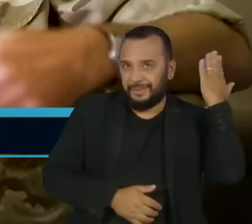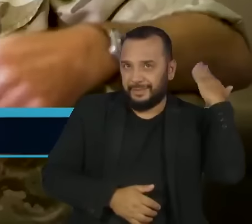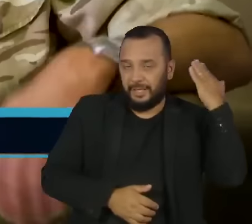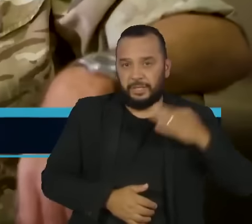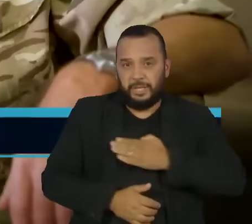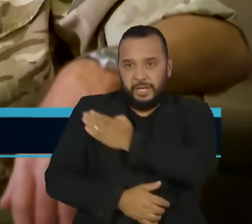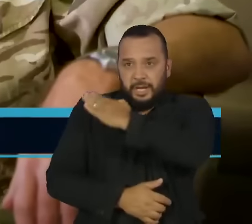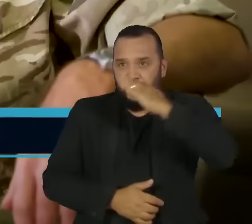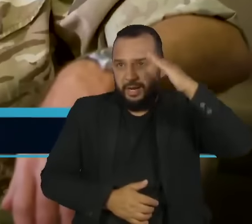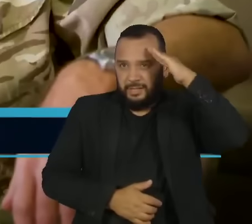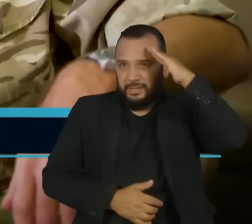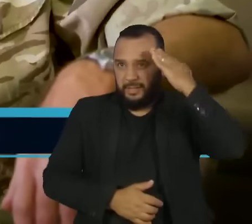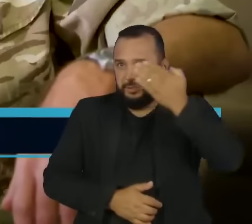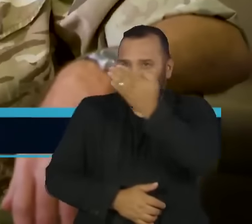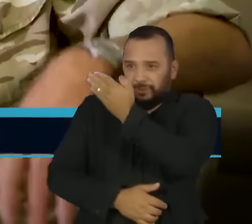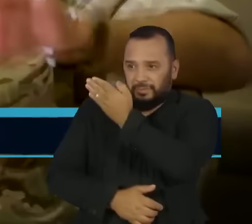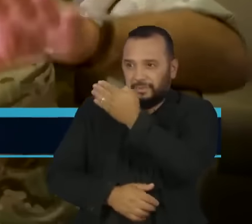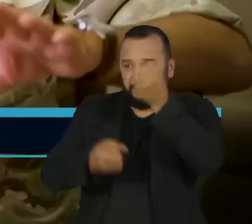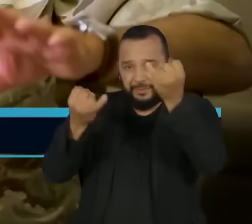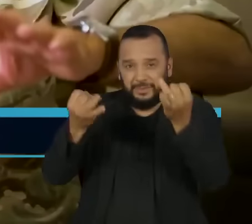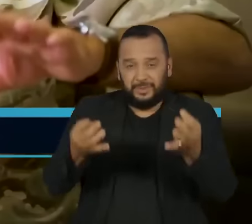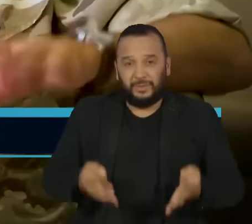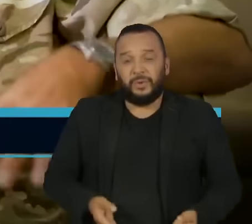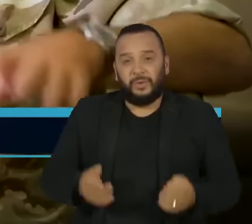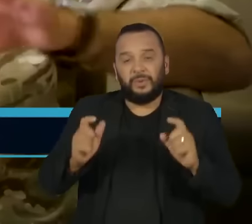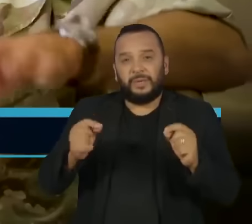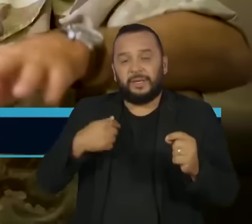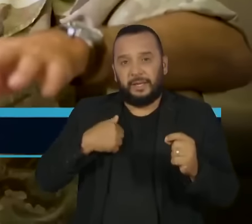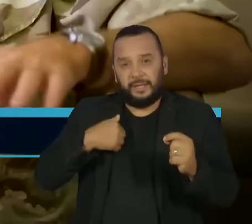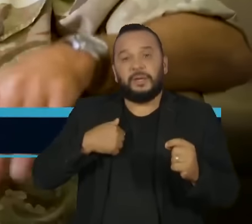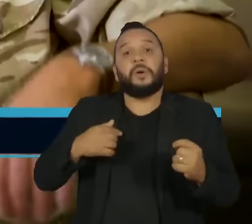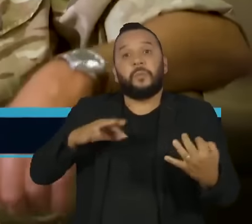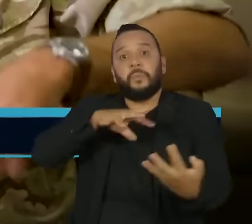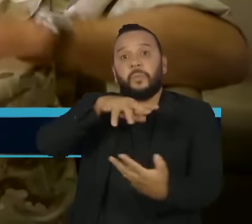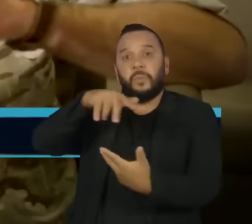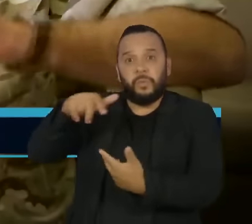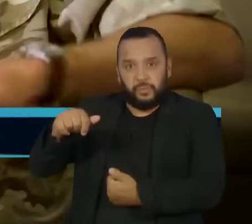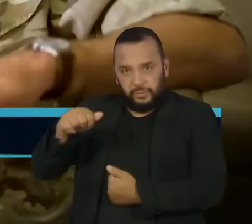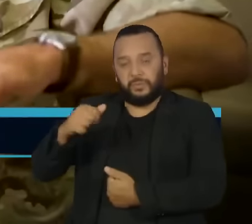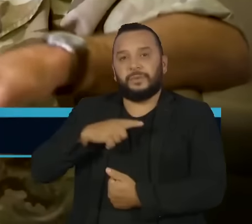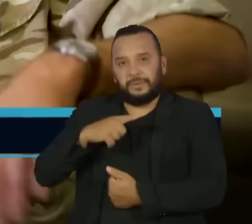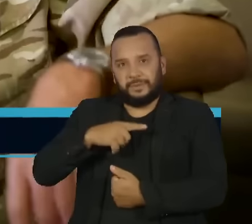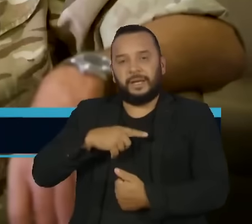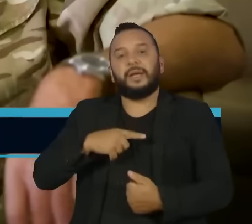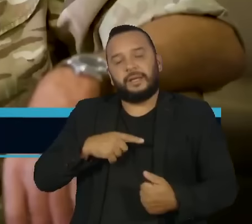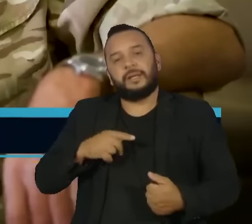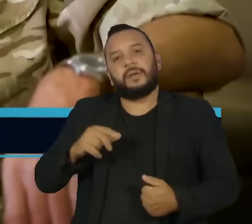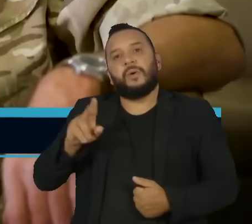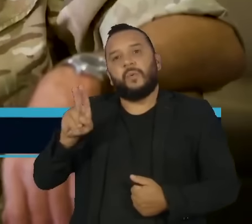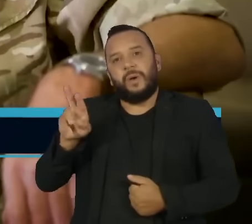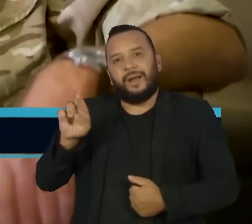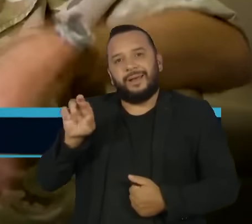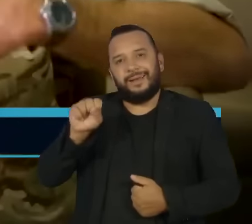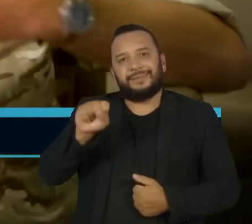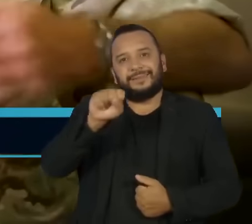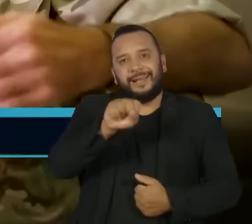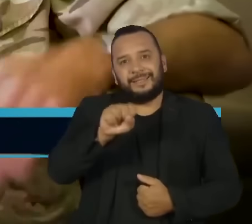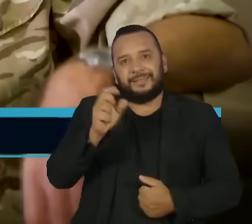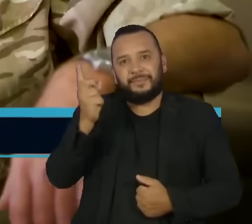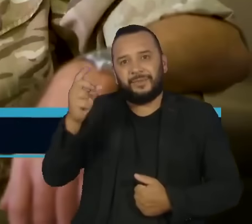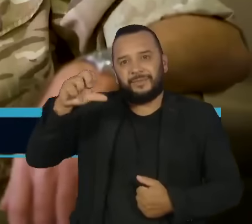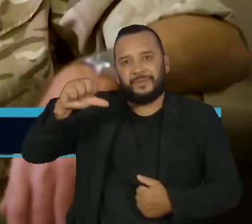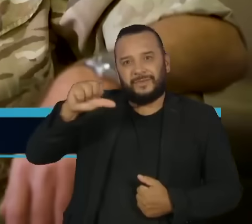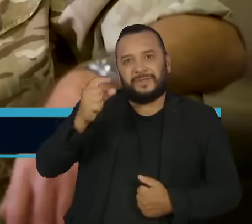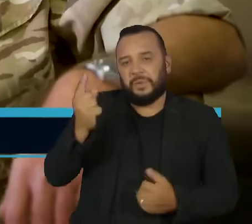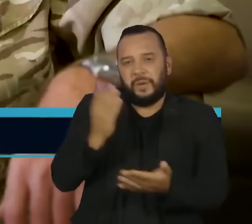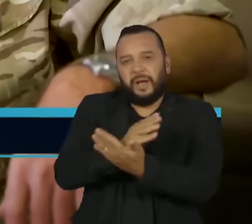do Exército disse que o mundo passou de um cenário pós-guerra, desde o fim da União Soviética em 91, para um